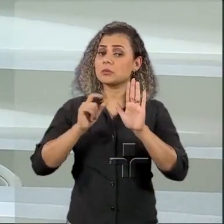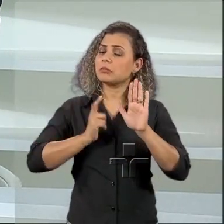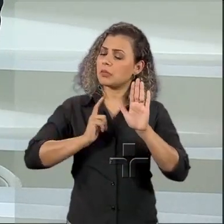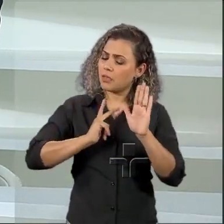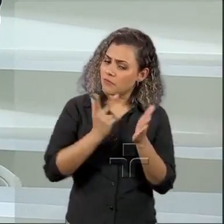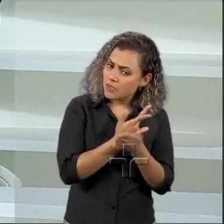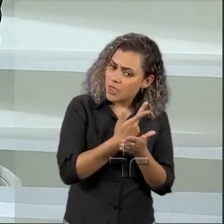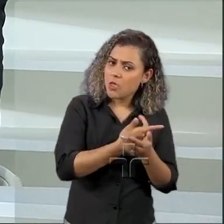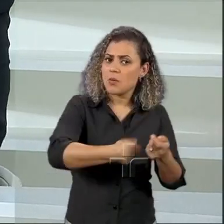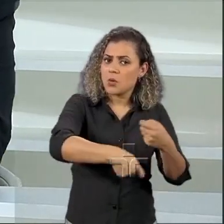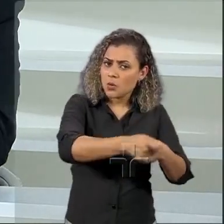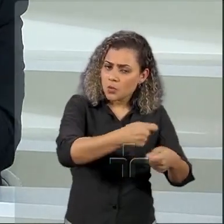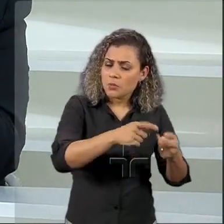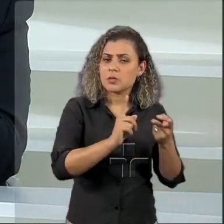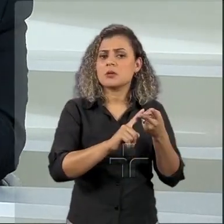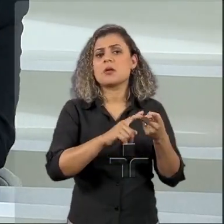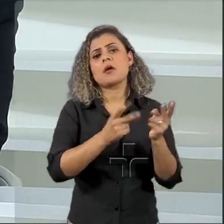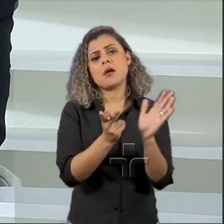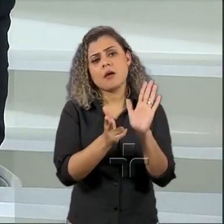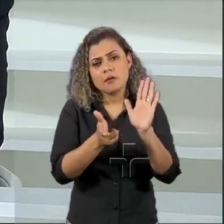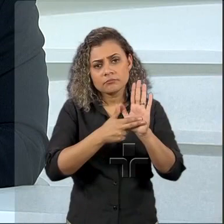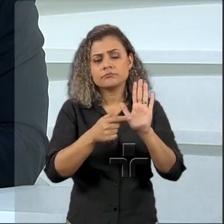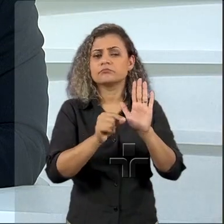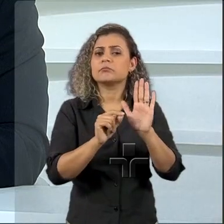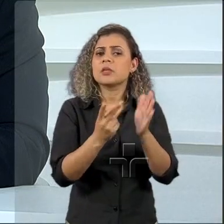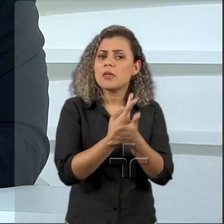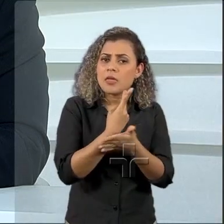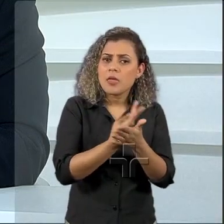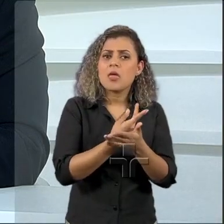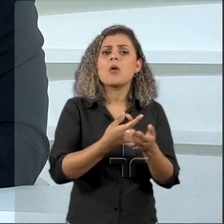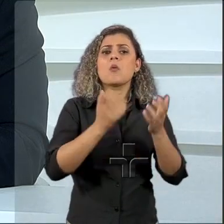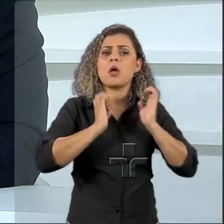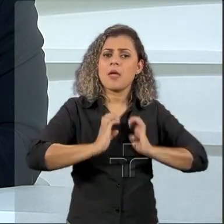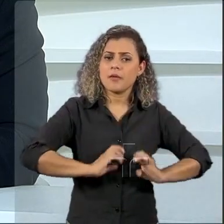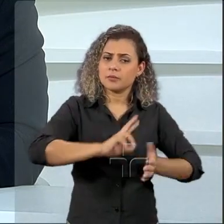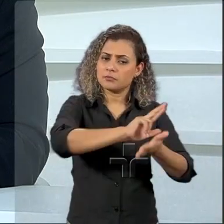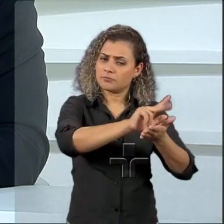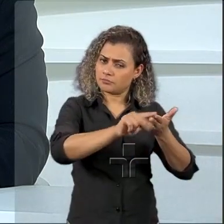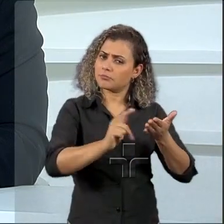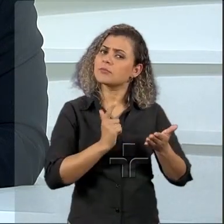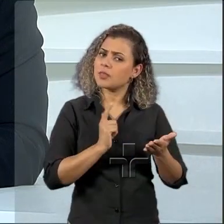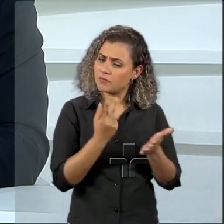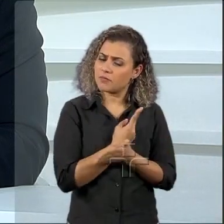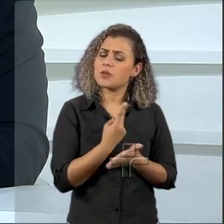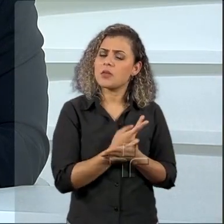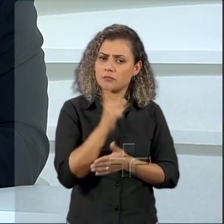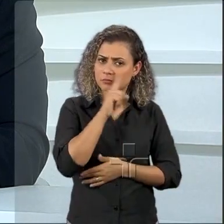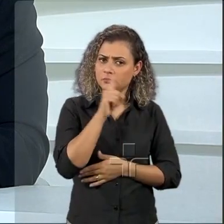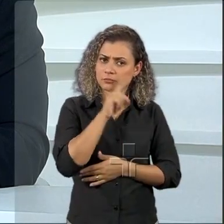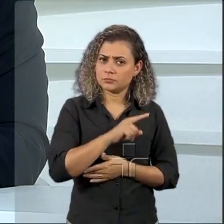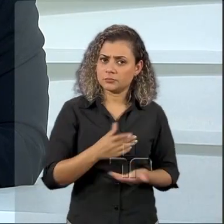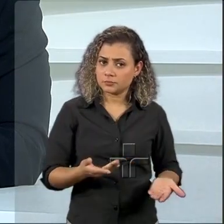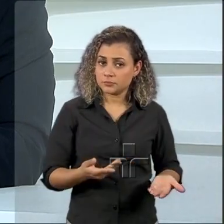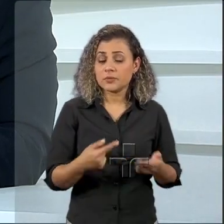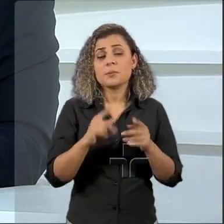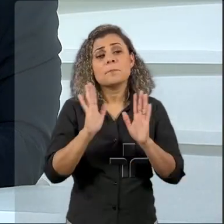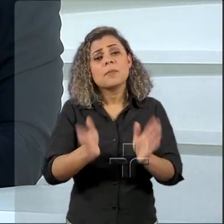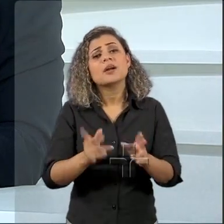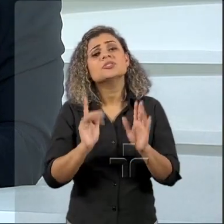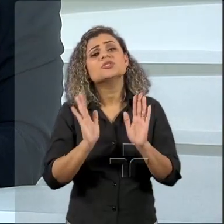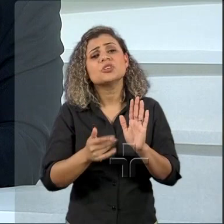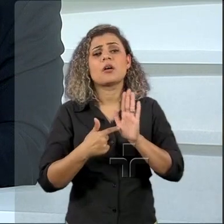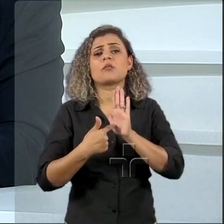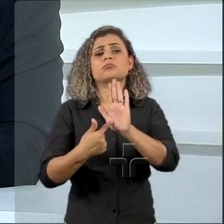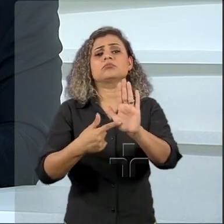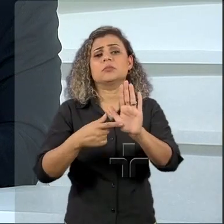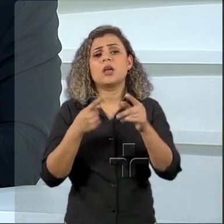campo econômico. Não, isso tem que e fazer houve mesmo. erros no campo da ética. A parte do econômico é Pois é. até mais fácil, né? Porque, de alguma forma, já falou tudo isso quando fez a